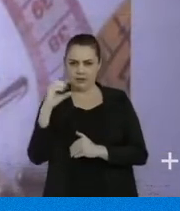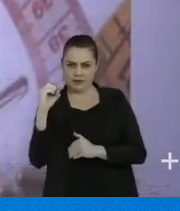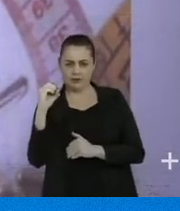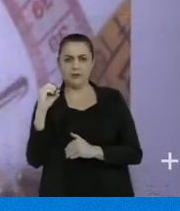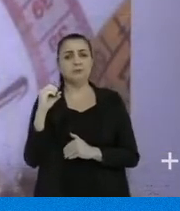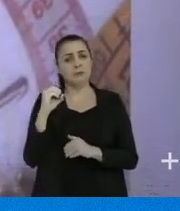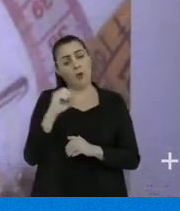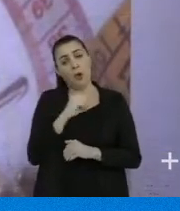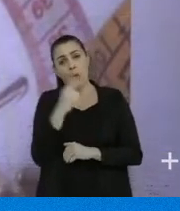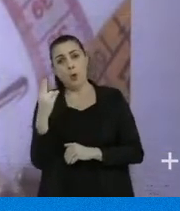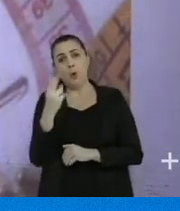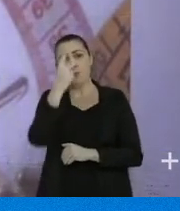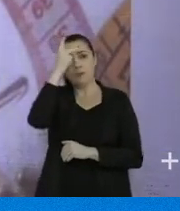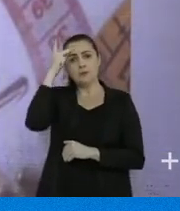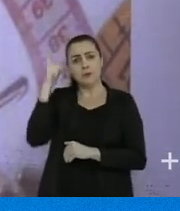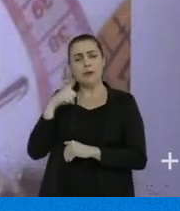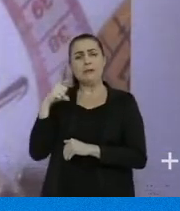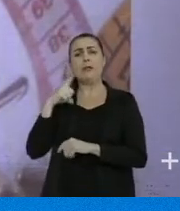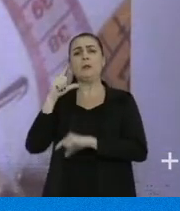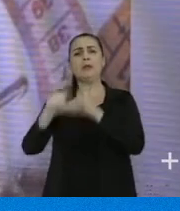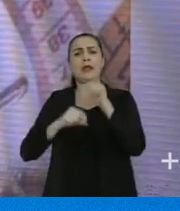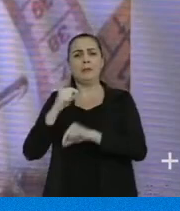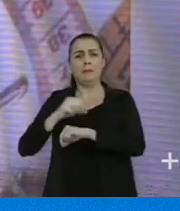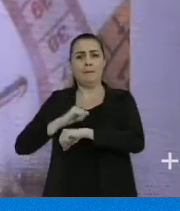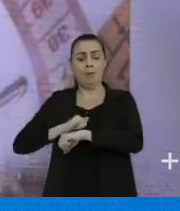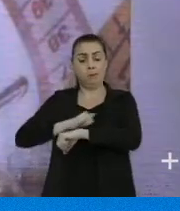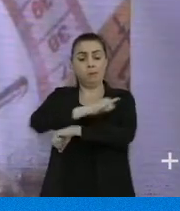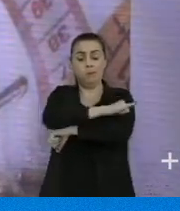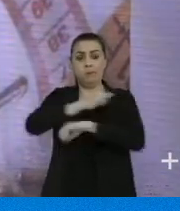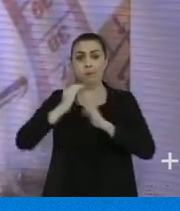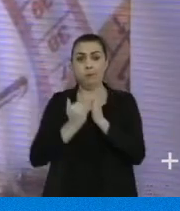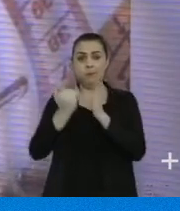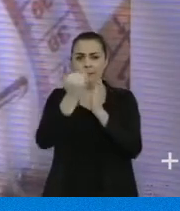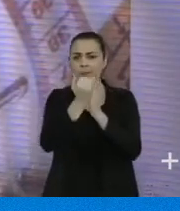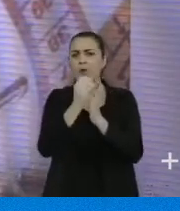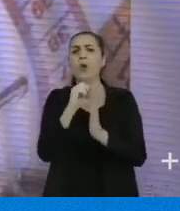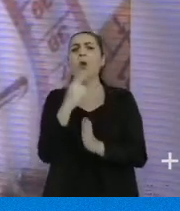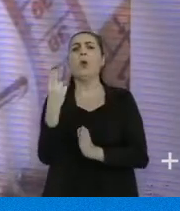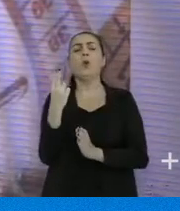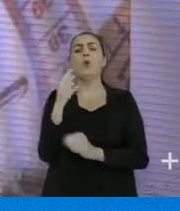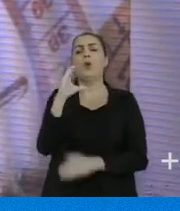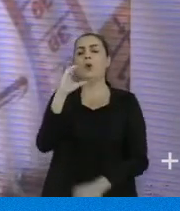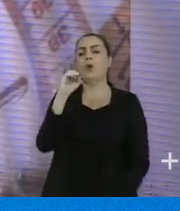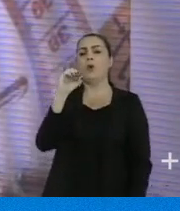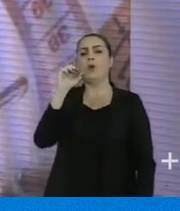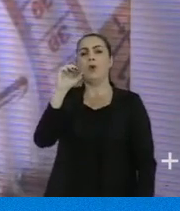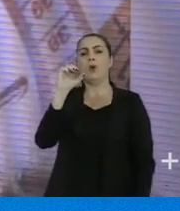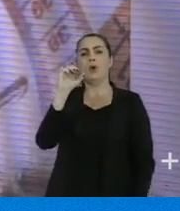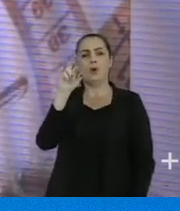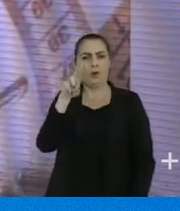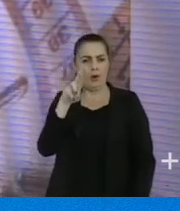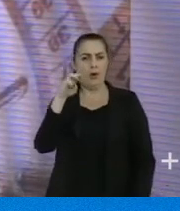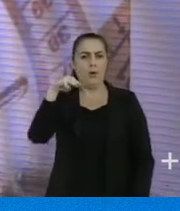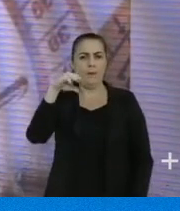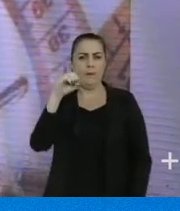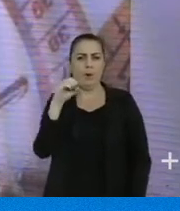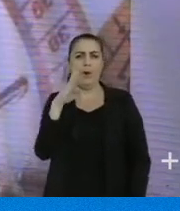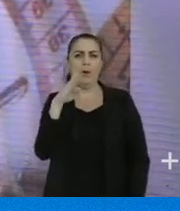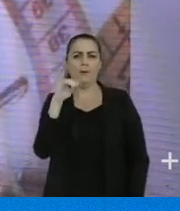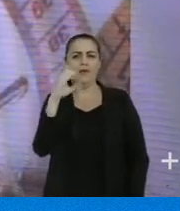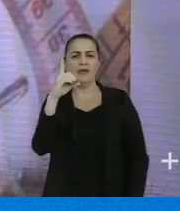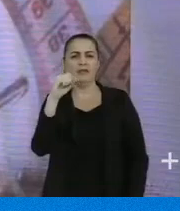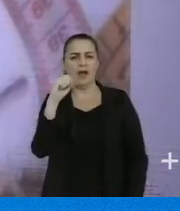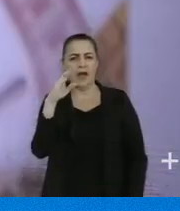de 27 e alguma comorbidade. O que é comorbidade? Diabetes, hipertensão, apneia do sono,